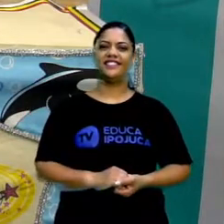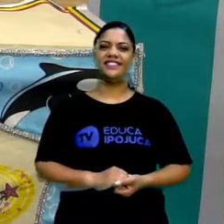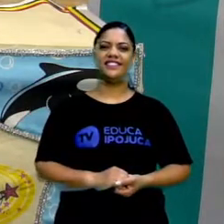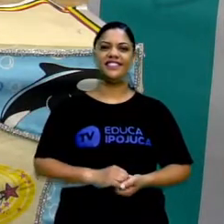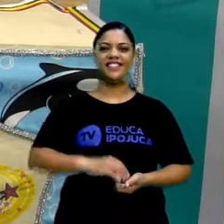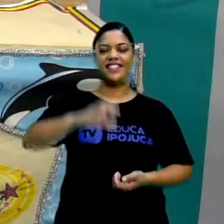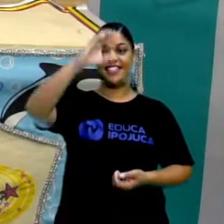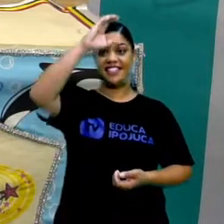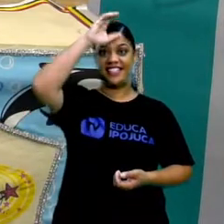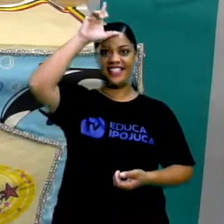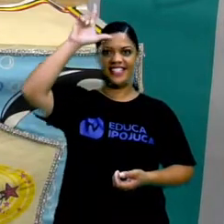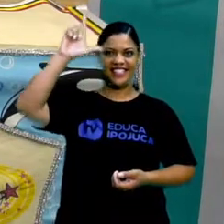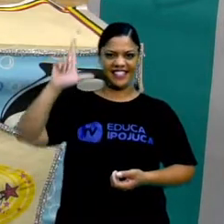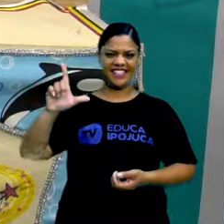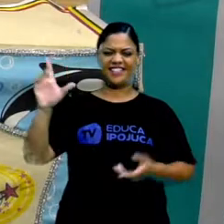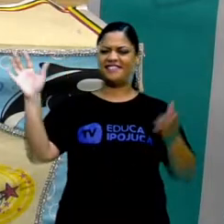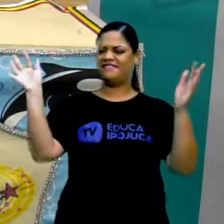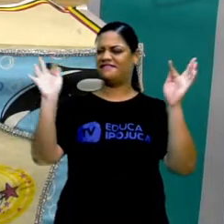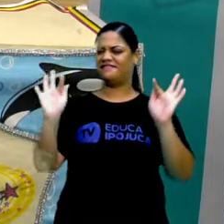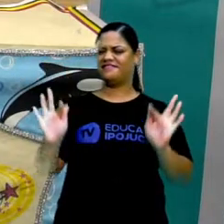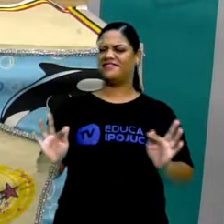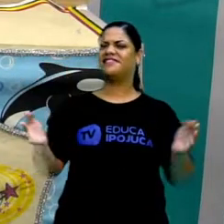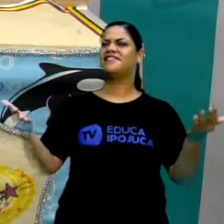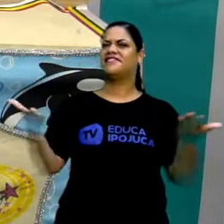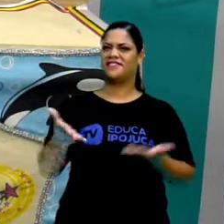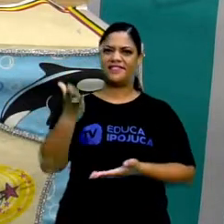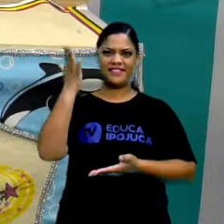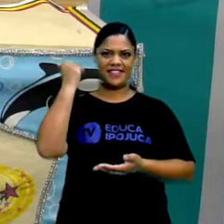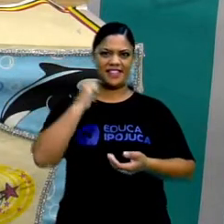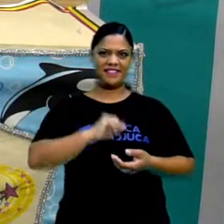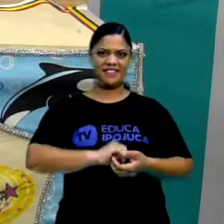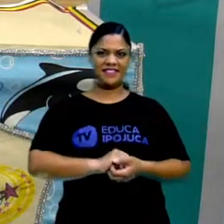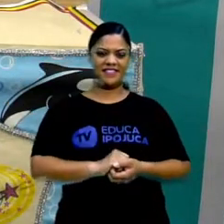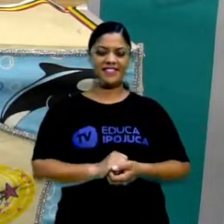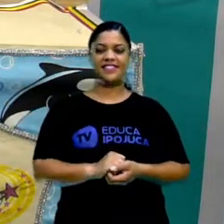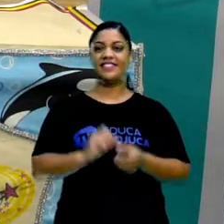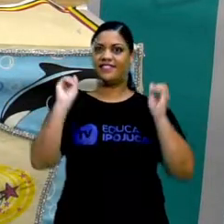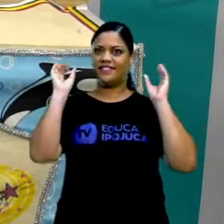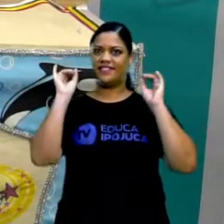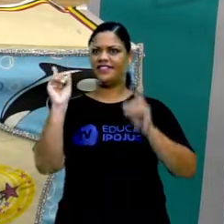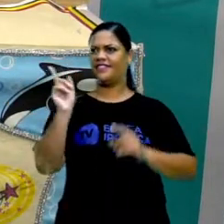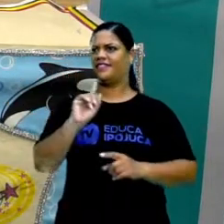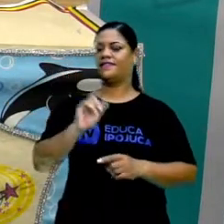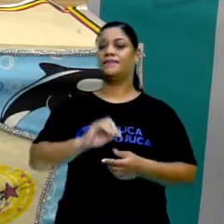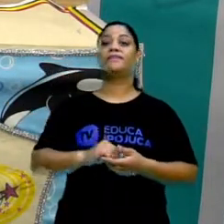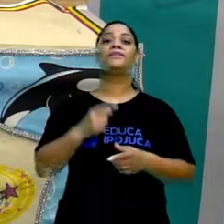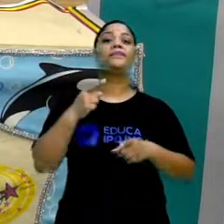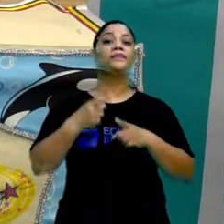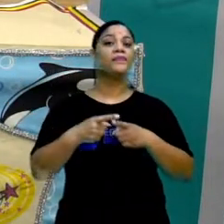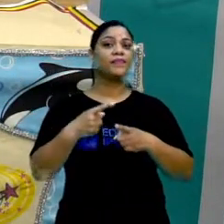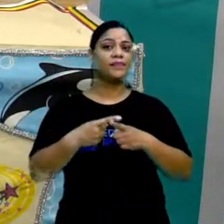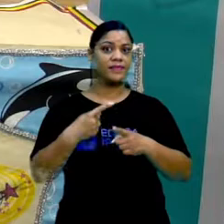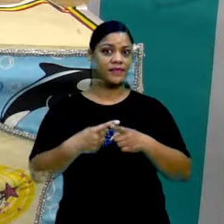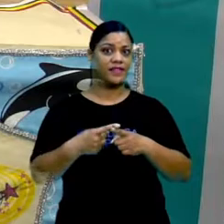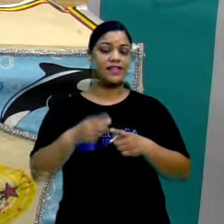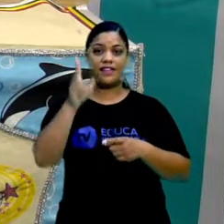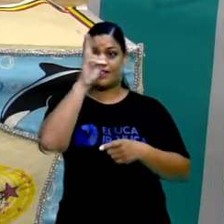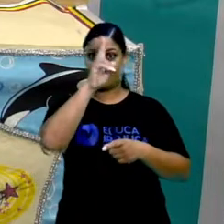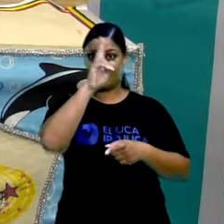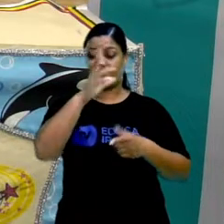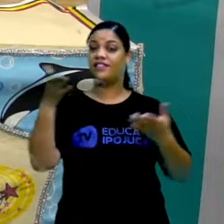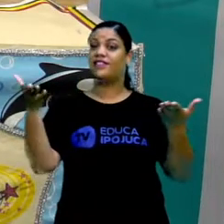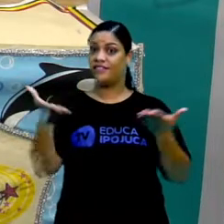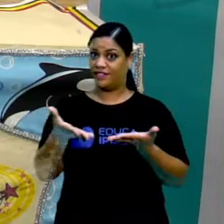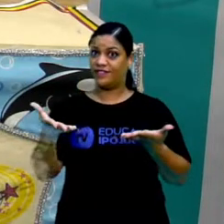tá tão feliz hoje! Tu sabe, leiturinha? Não! Ah! Por quê? Por quê? Porque a nossa história